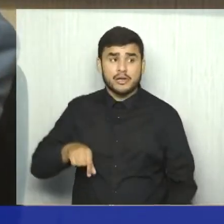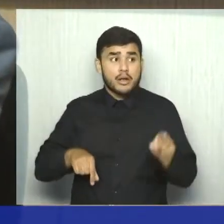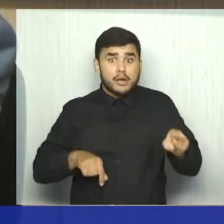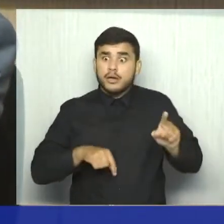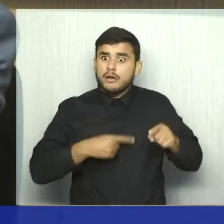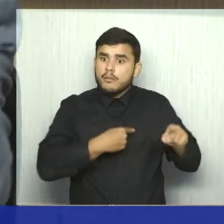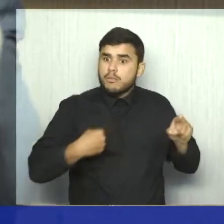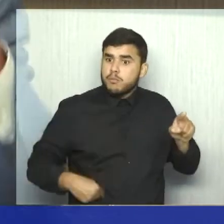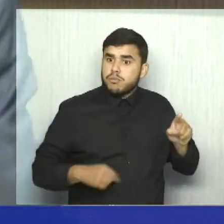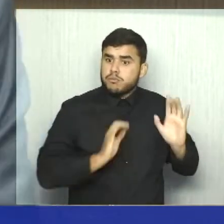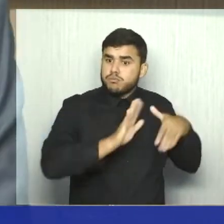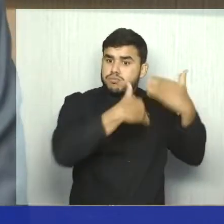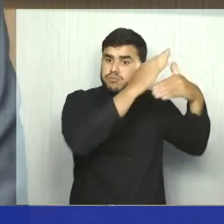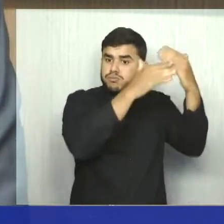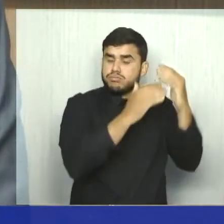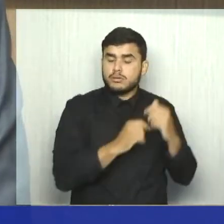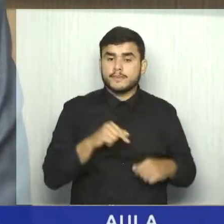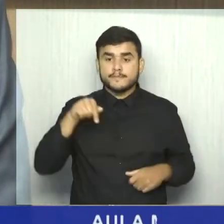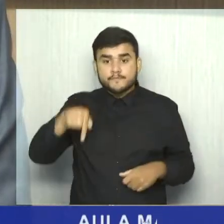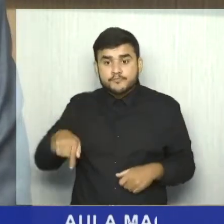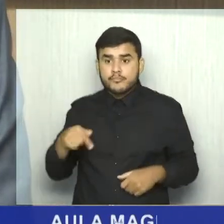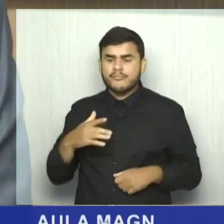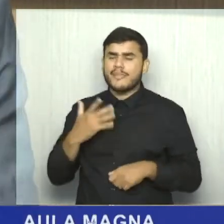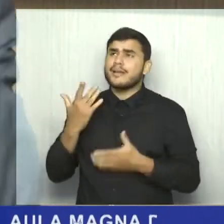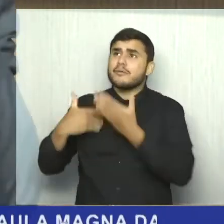da produção brasileira, era industrial.